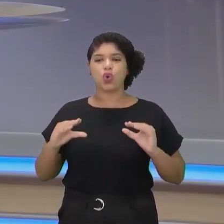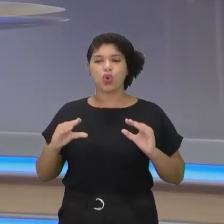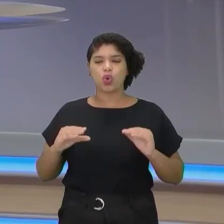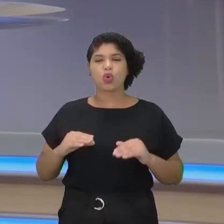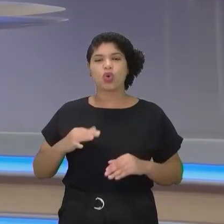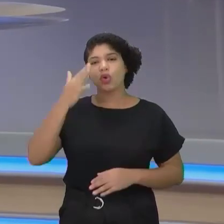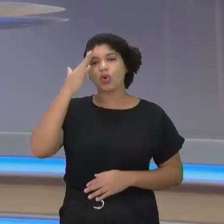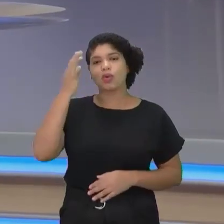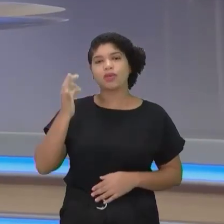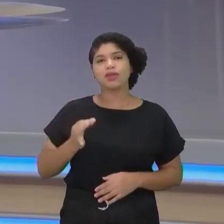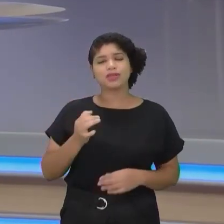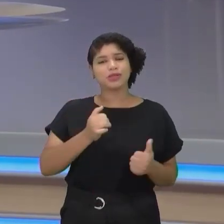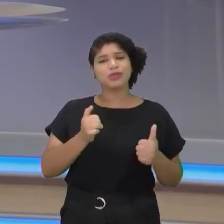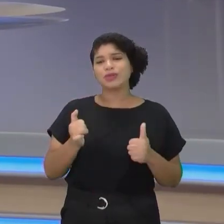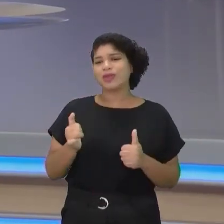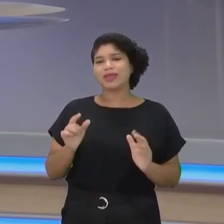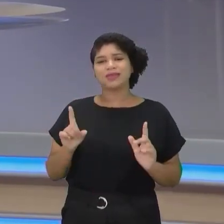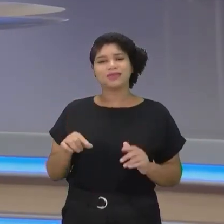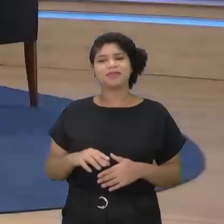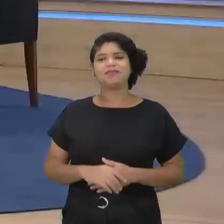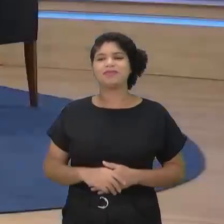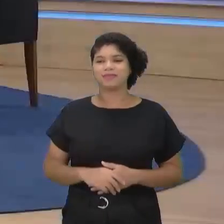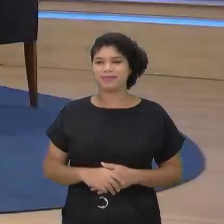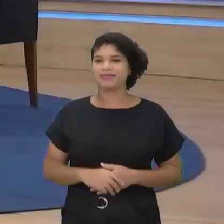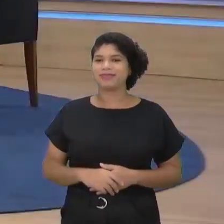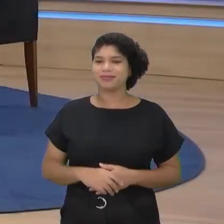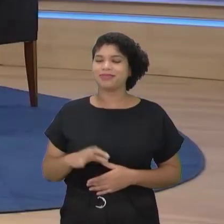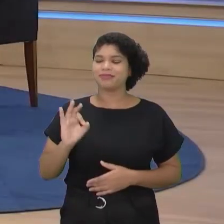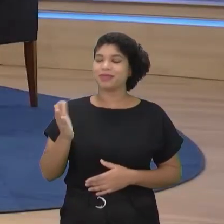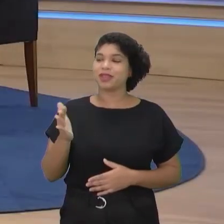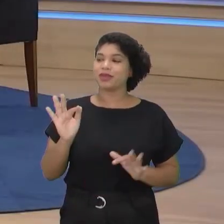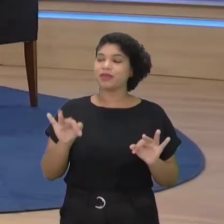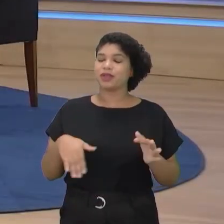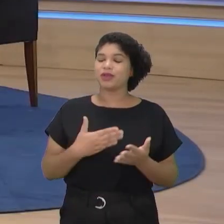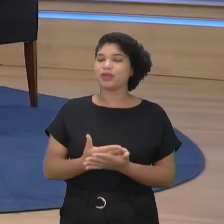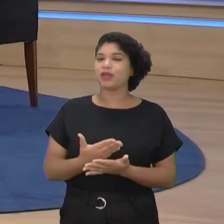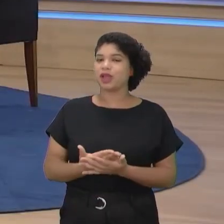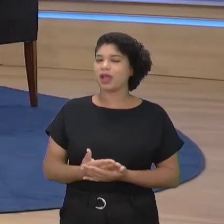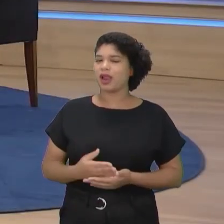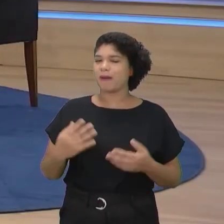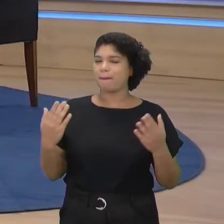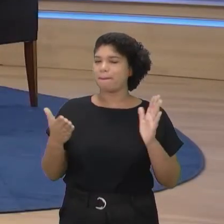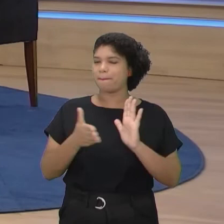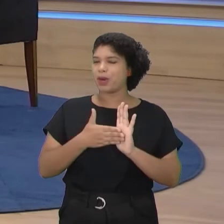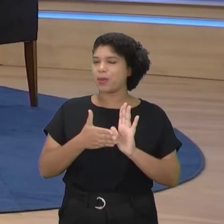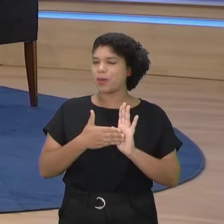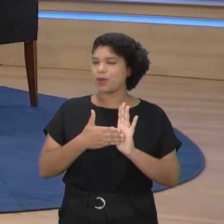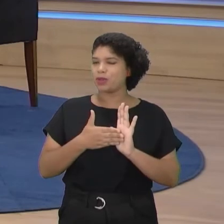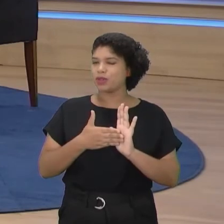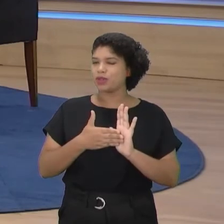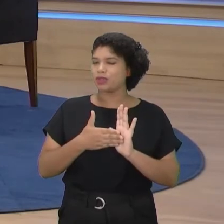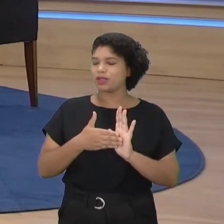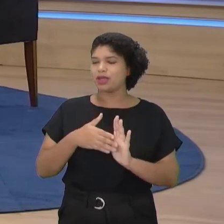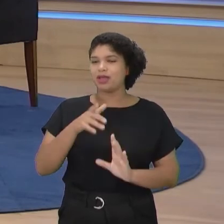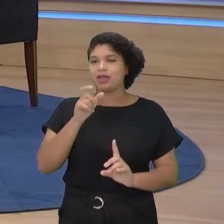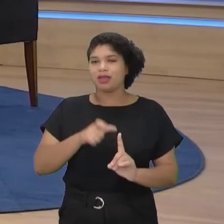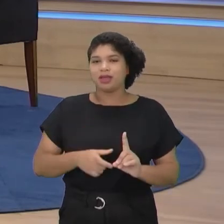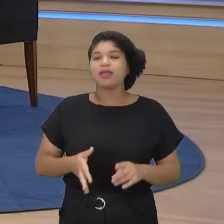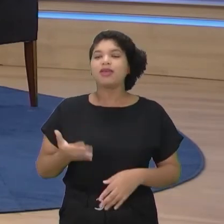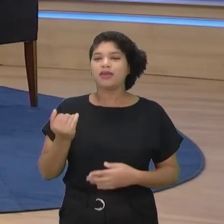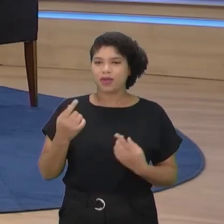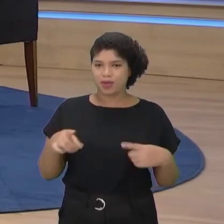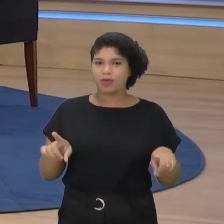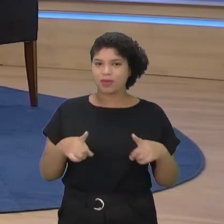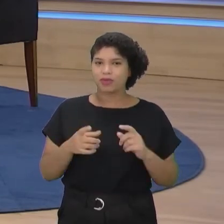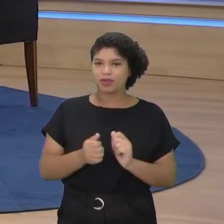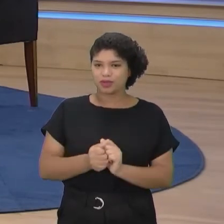tá tudo bem. Né? Fabi, eu vou, pra gente encerrar a aula, fazer uma proposta para você. Bora. Vamos fazer junto uma música, você não